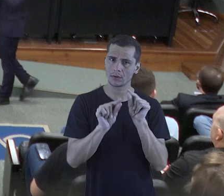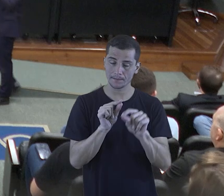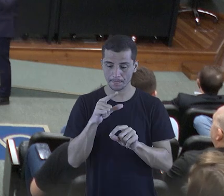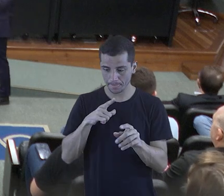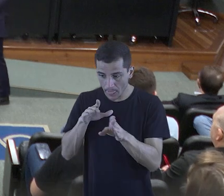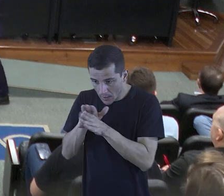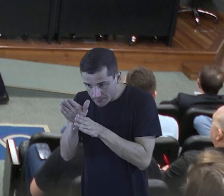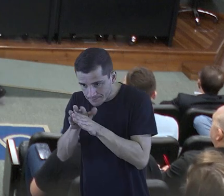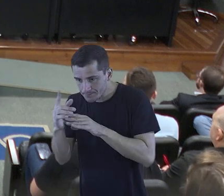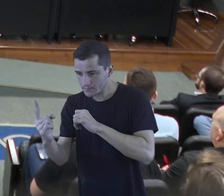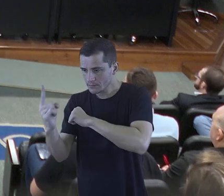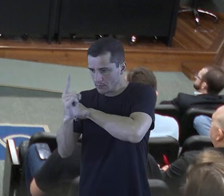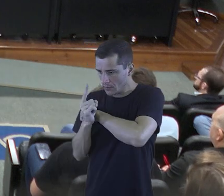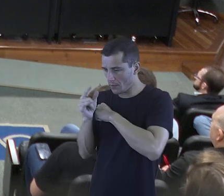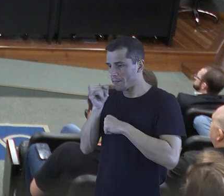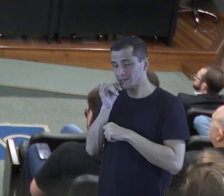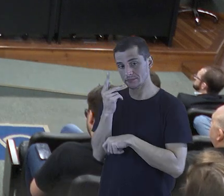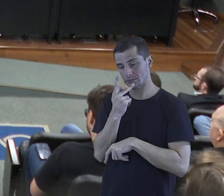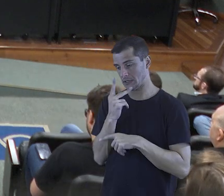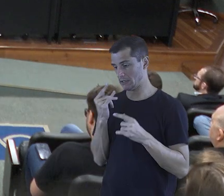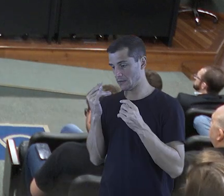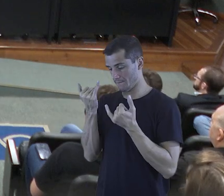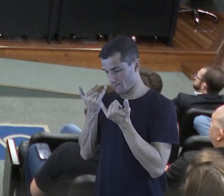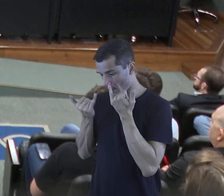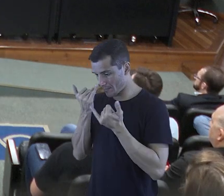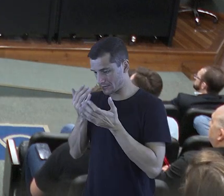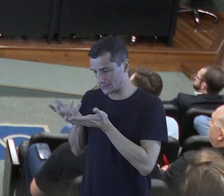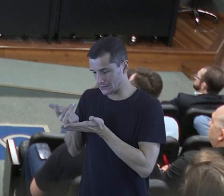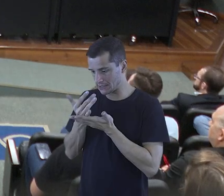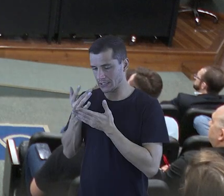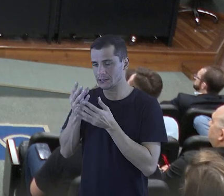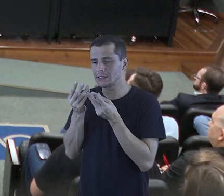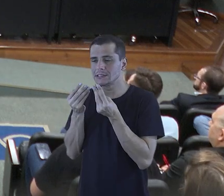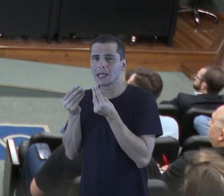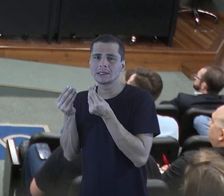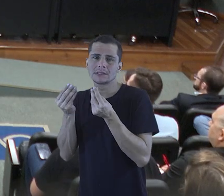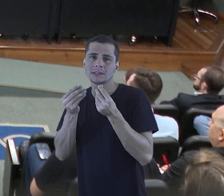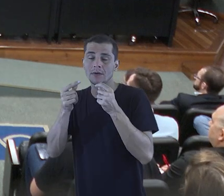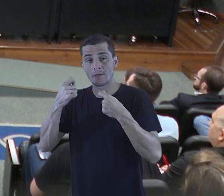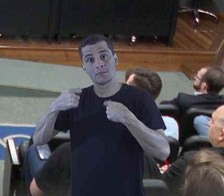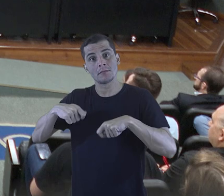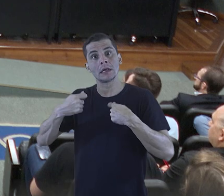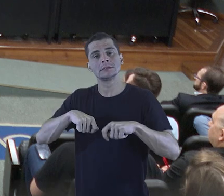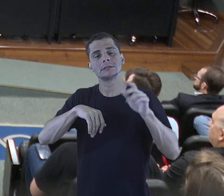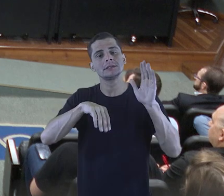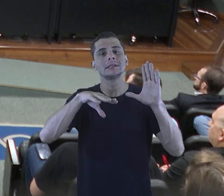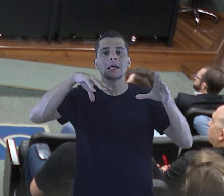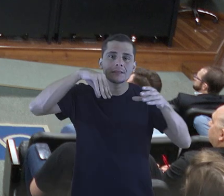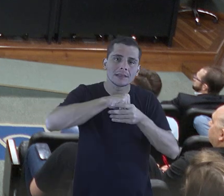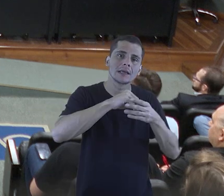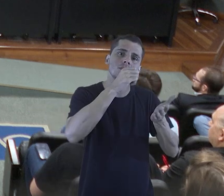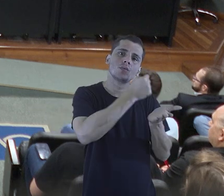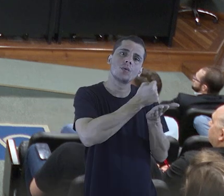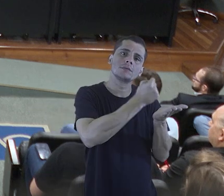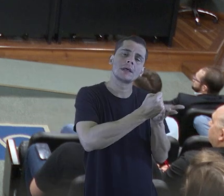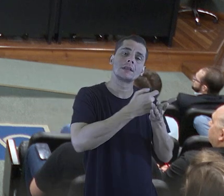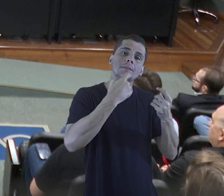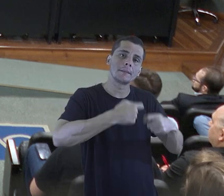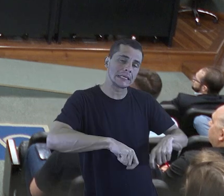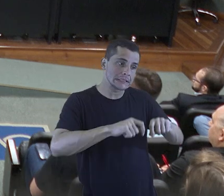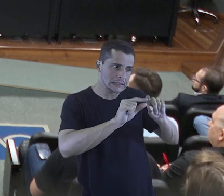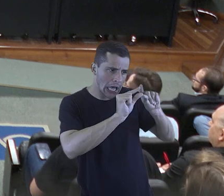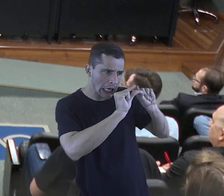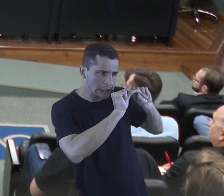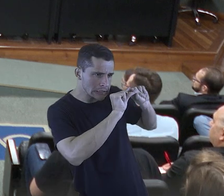destacado deve ser da cláusula. Colocar uma rúbrica na cláusula de consentimento. mas aí